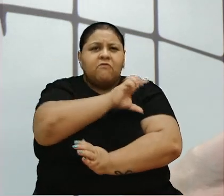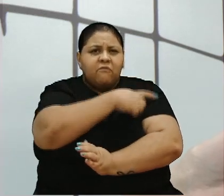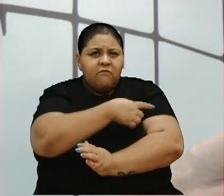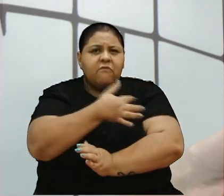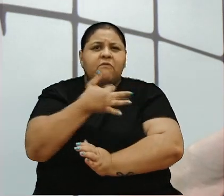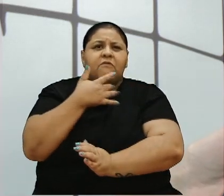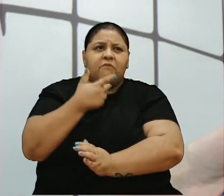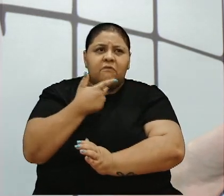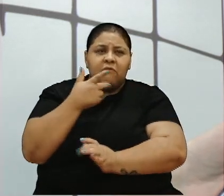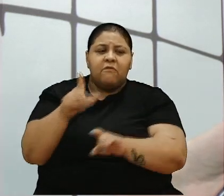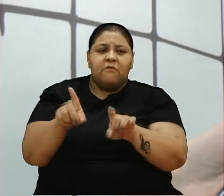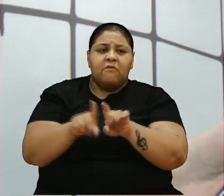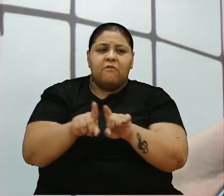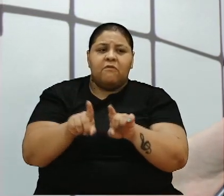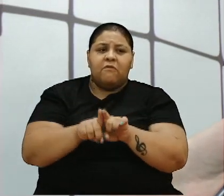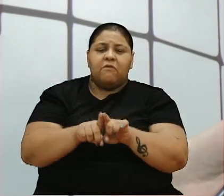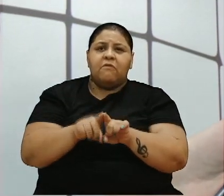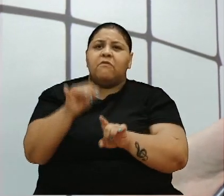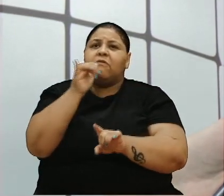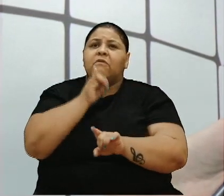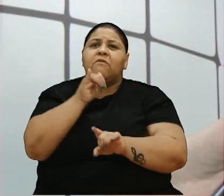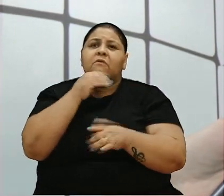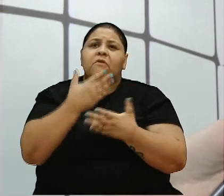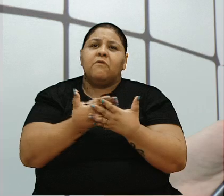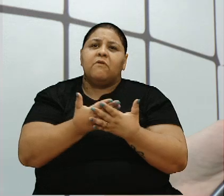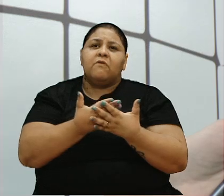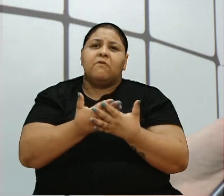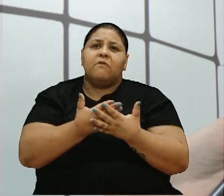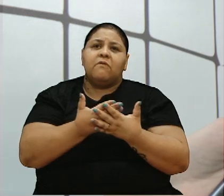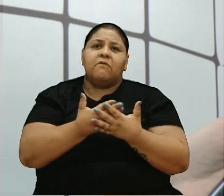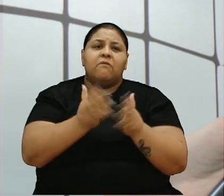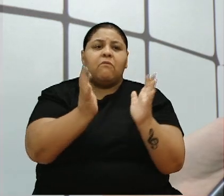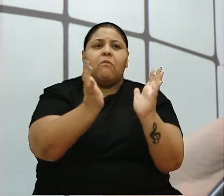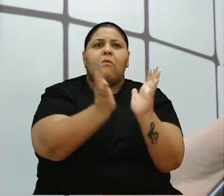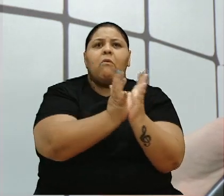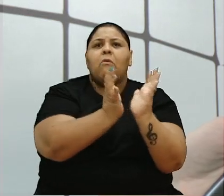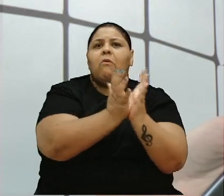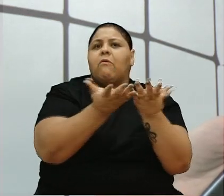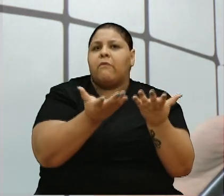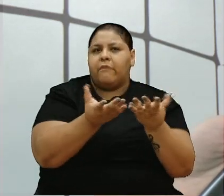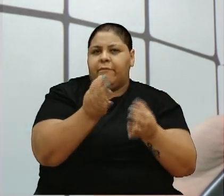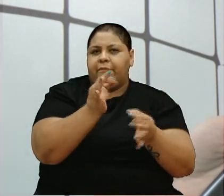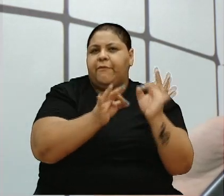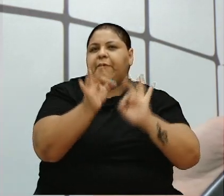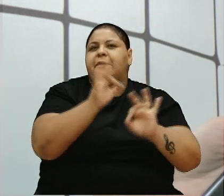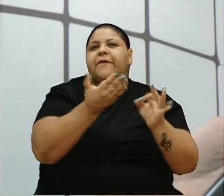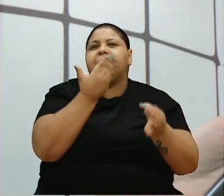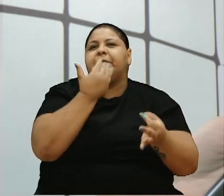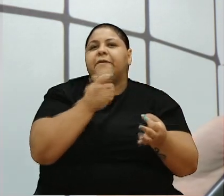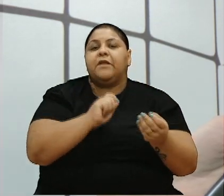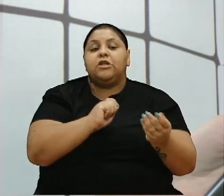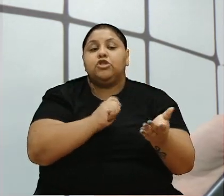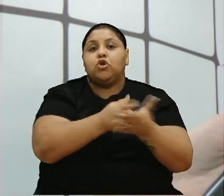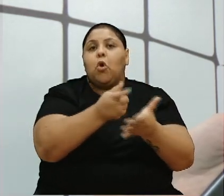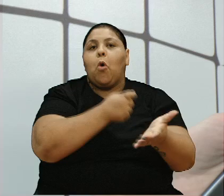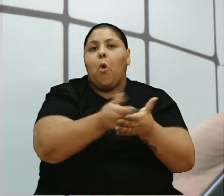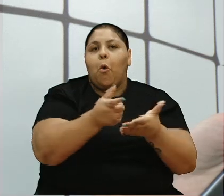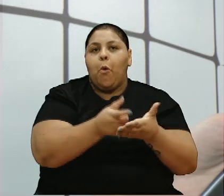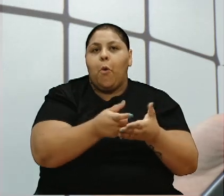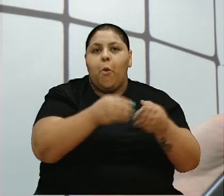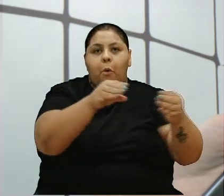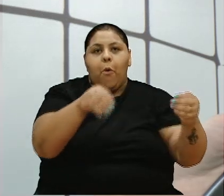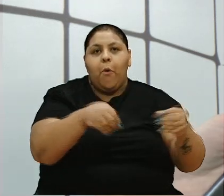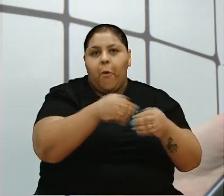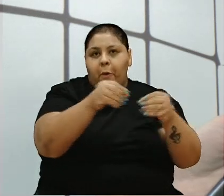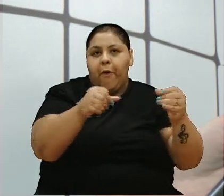quando a gente vai fazer, né? Vamos usar o exemplo de uma salada ali, ou a gente vai preparar uma massa, a gente compra os ingredientes e a gente pega um pouco a